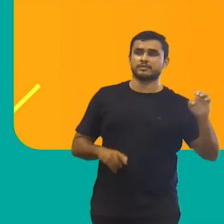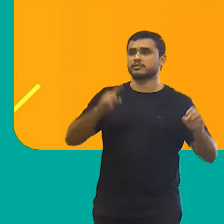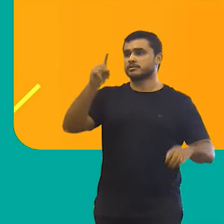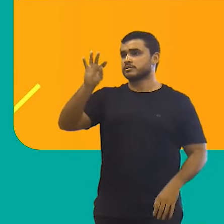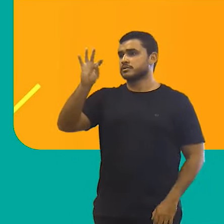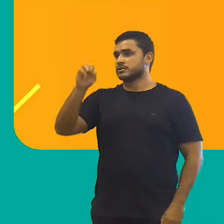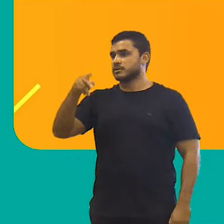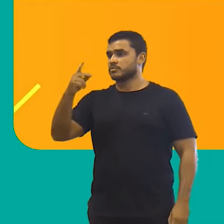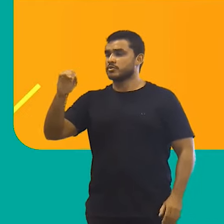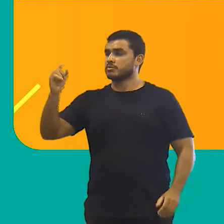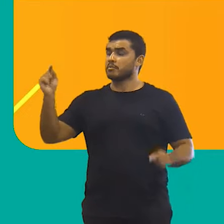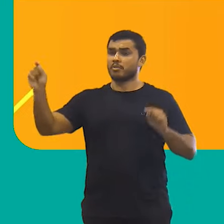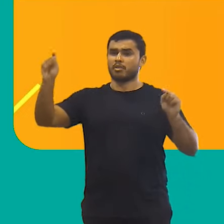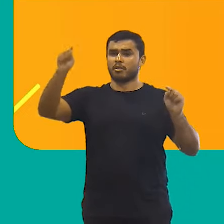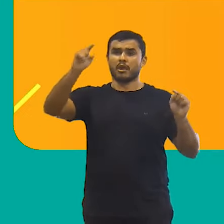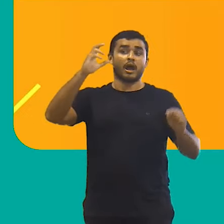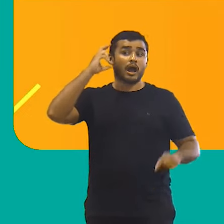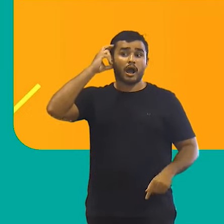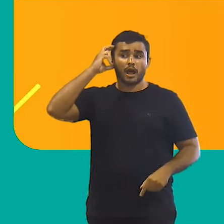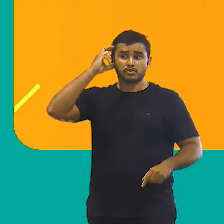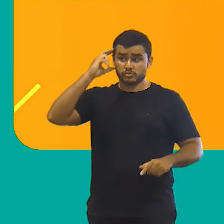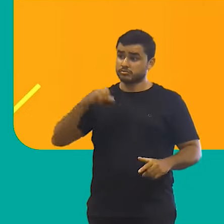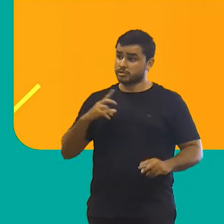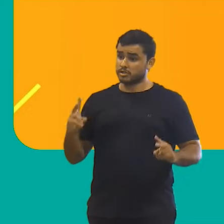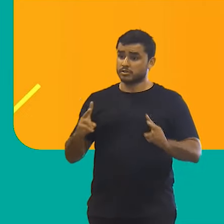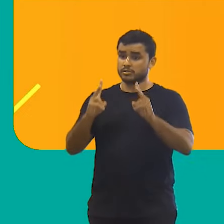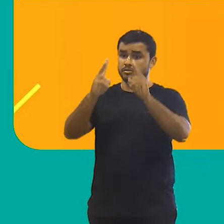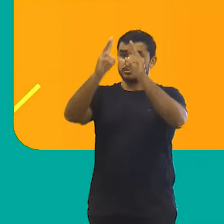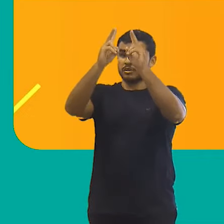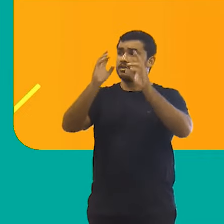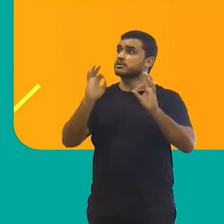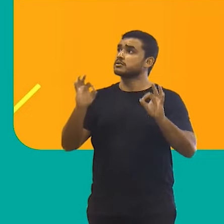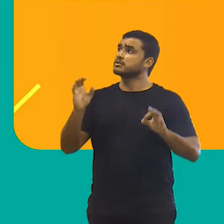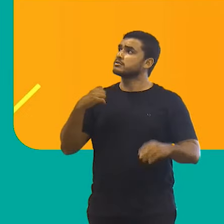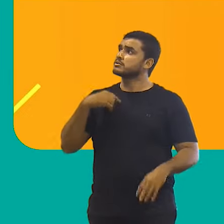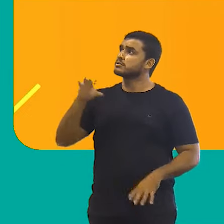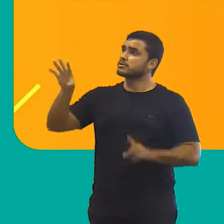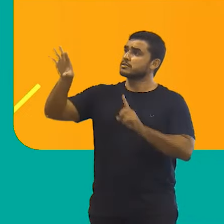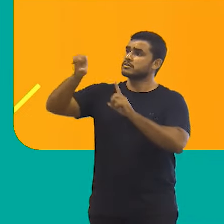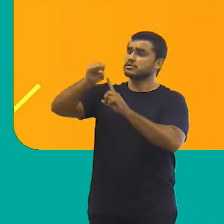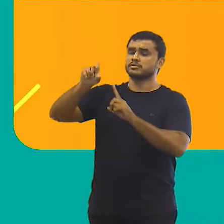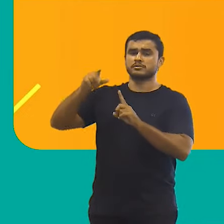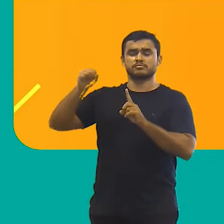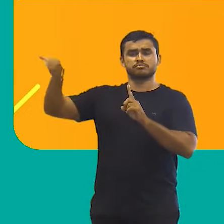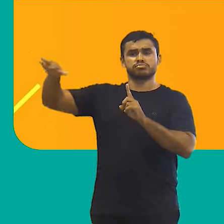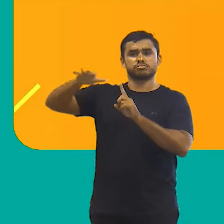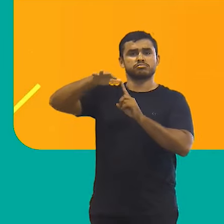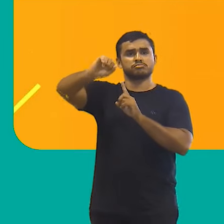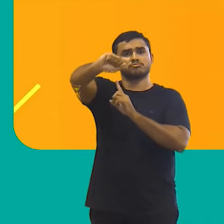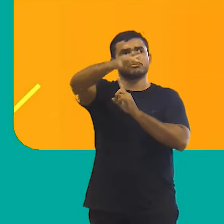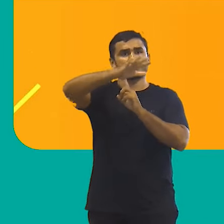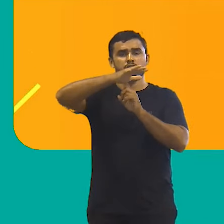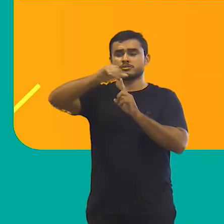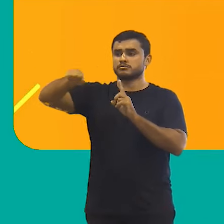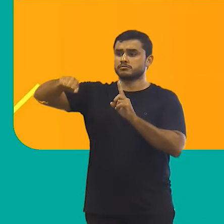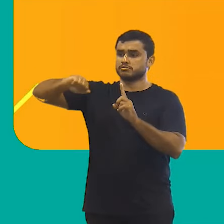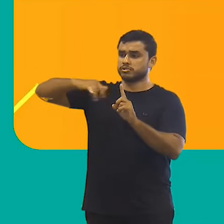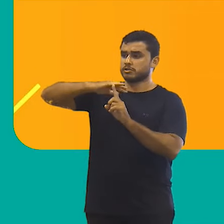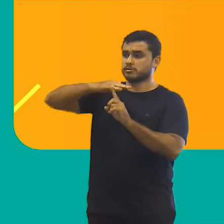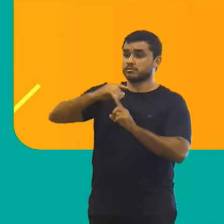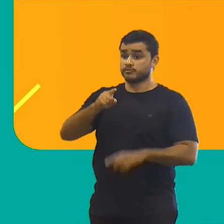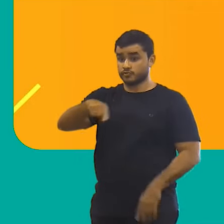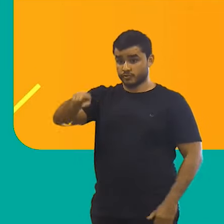aqui, todas as ondas estão passando por aqui. Mas quando você liga o rádio,